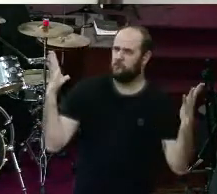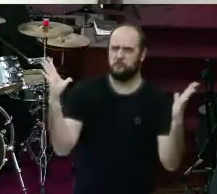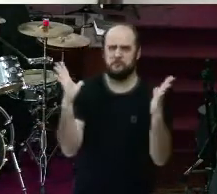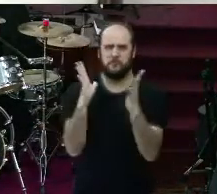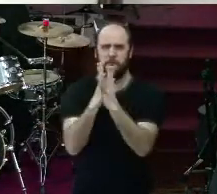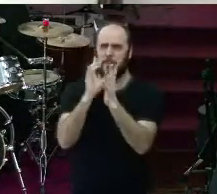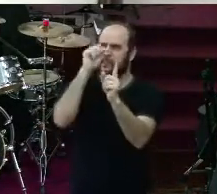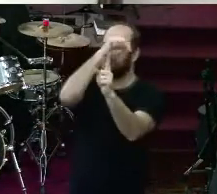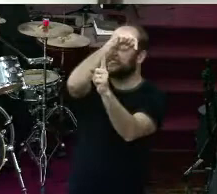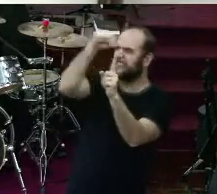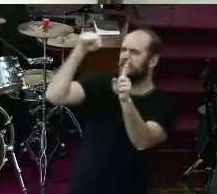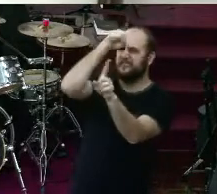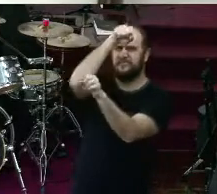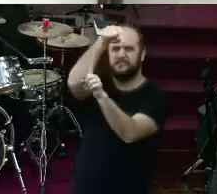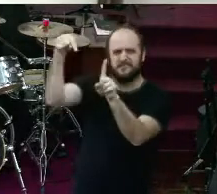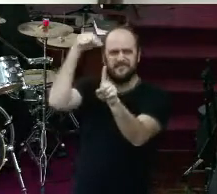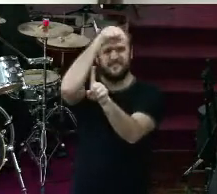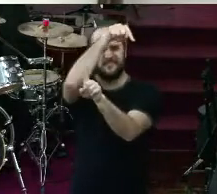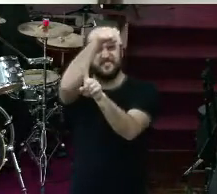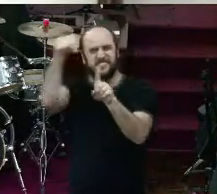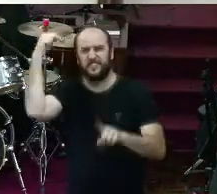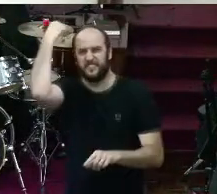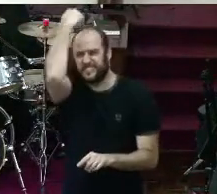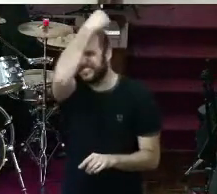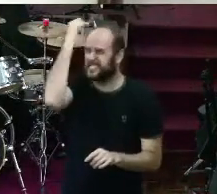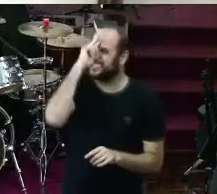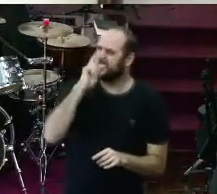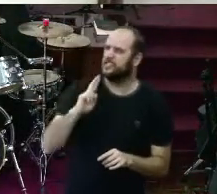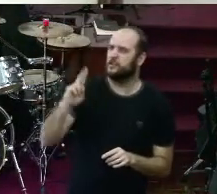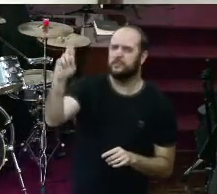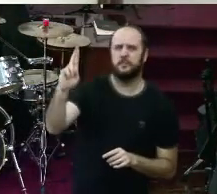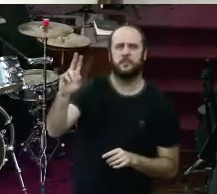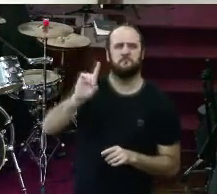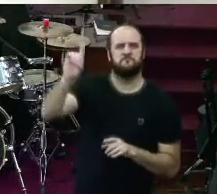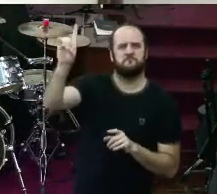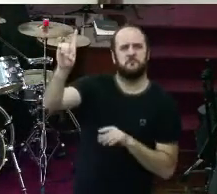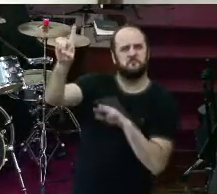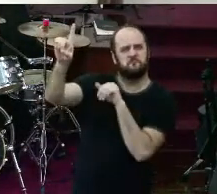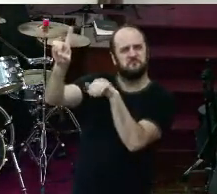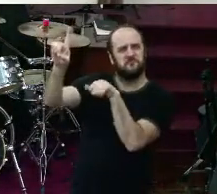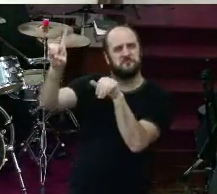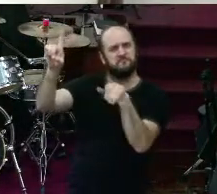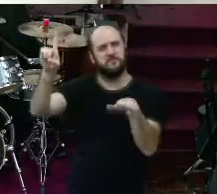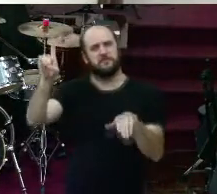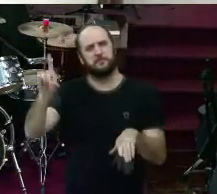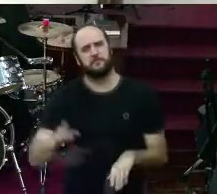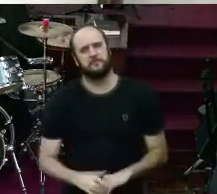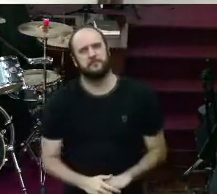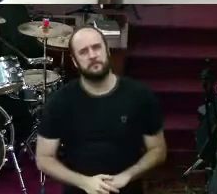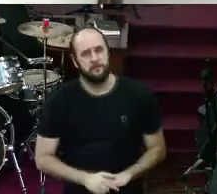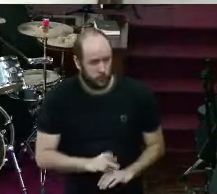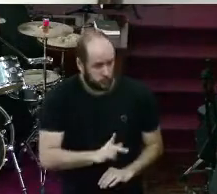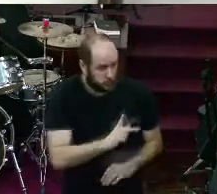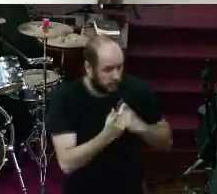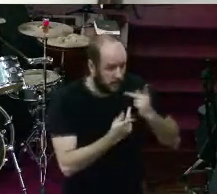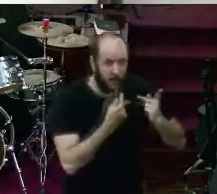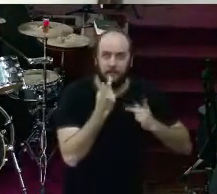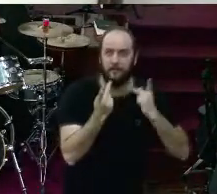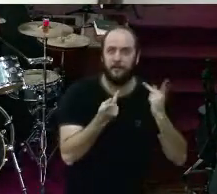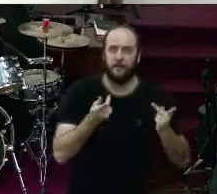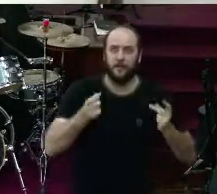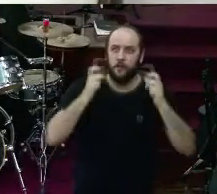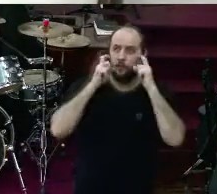Kadosh, Kadosh, santo, santo, santo é o Senhor dos exércitos. O texto prossegue e diz que essa